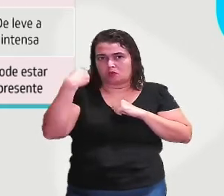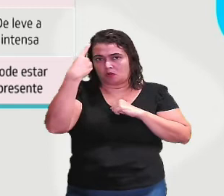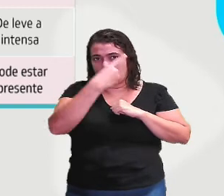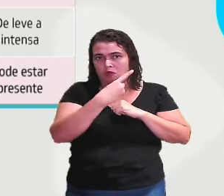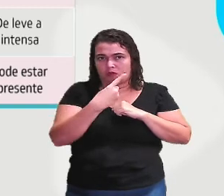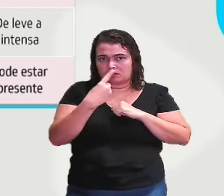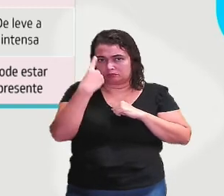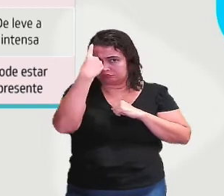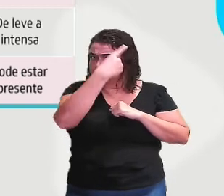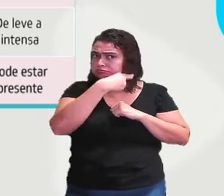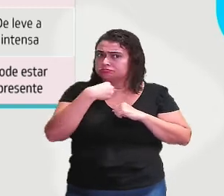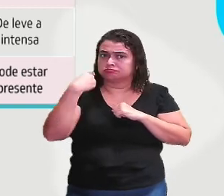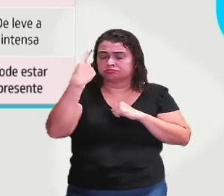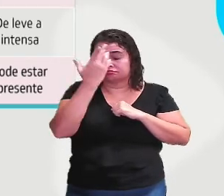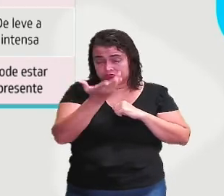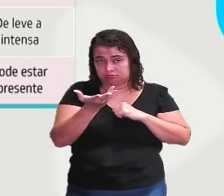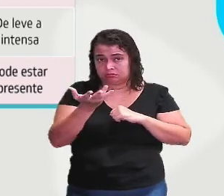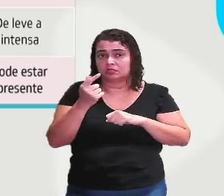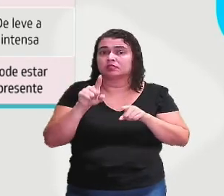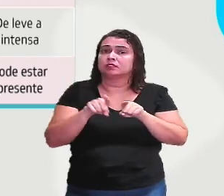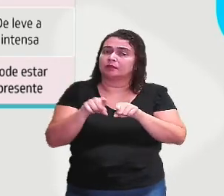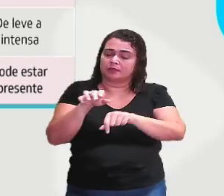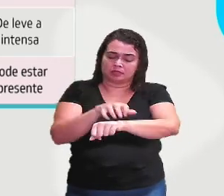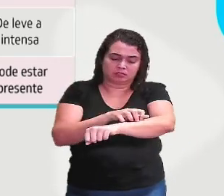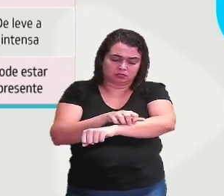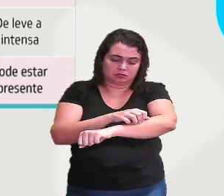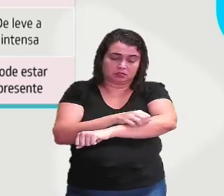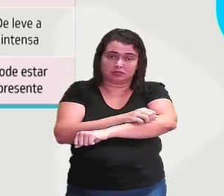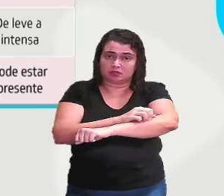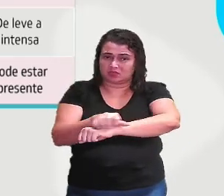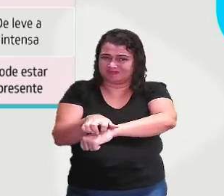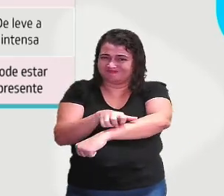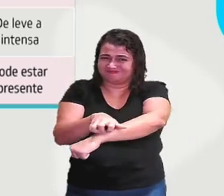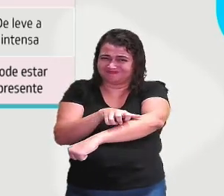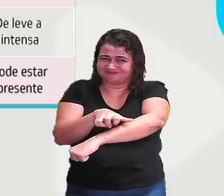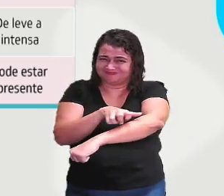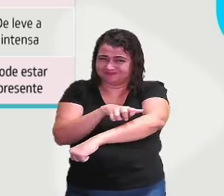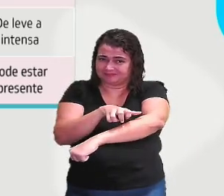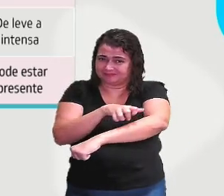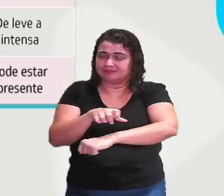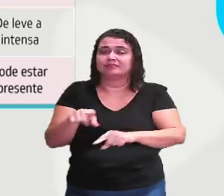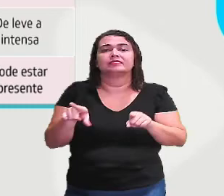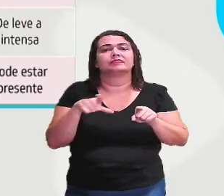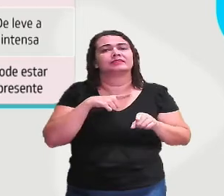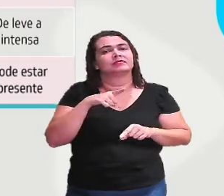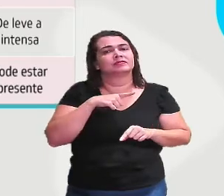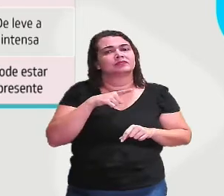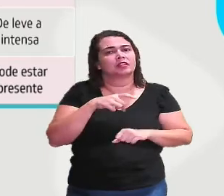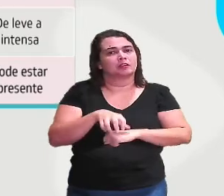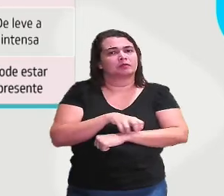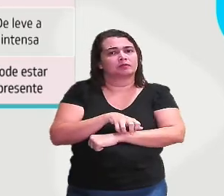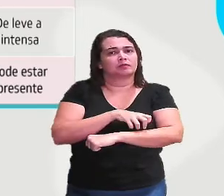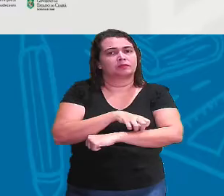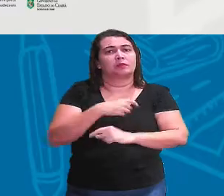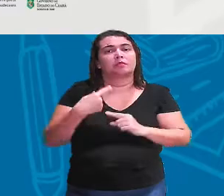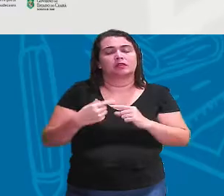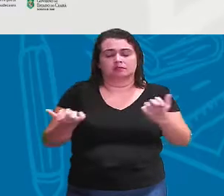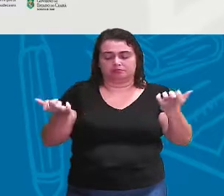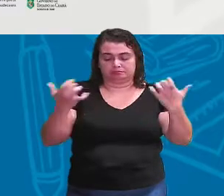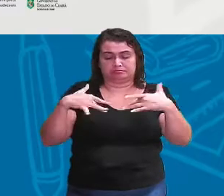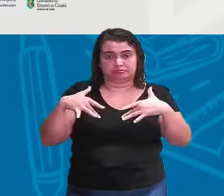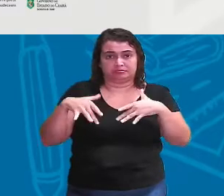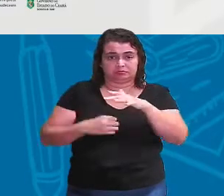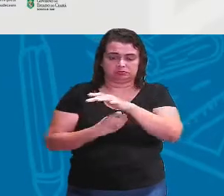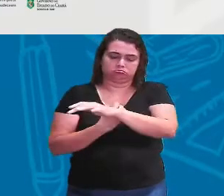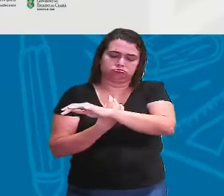de coceira, isso mesmo que você viu. Por causa do excesso, justamente, de algumas substâncias químicas que vão estar na superfície da